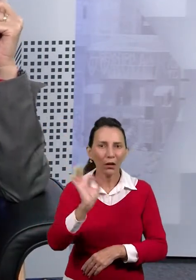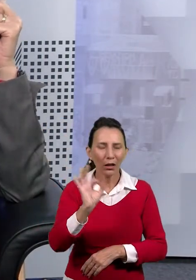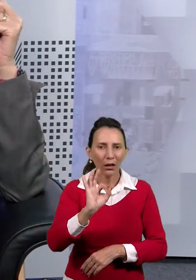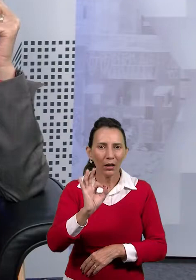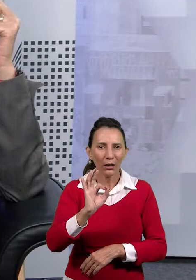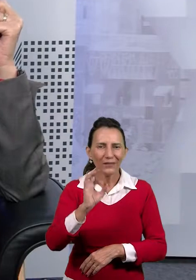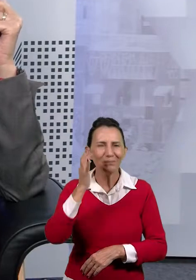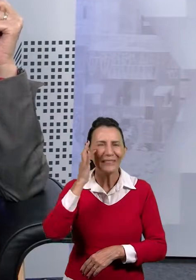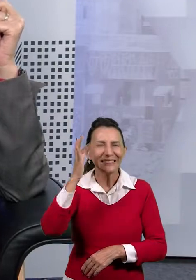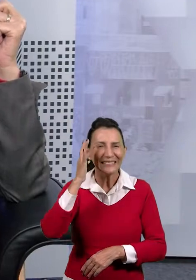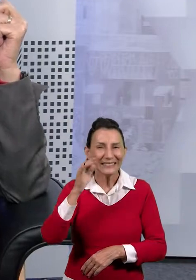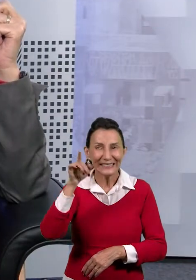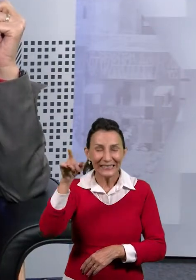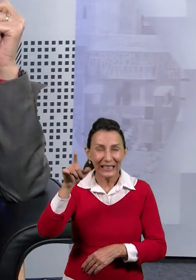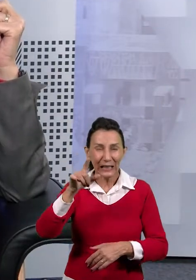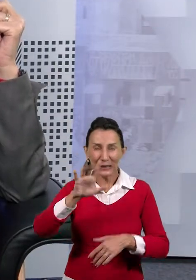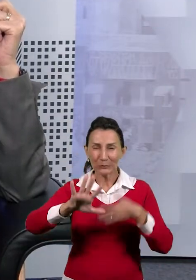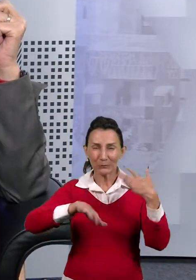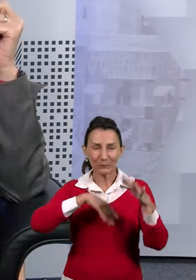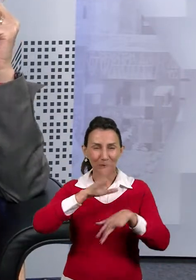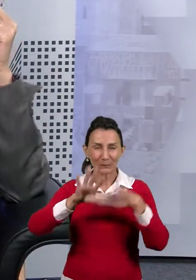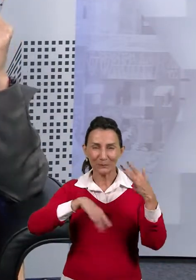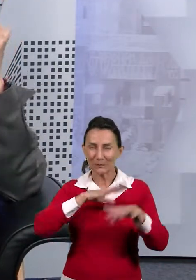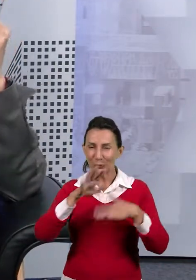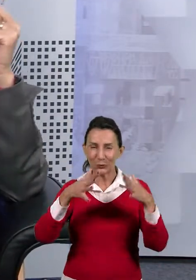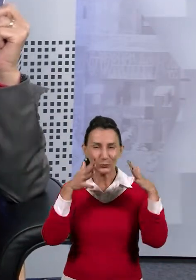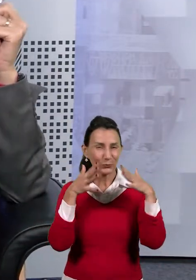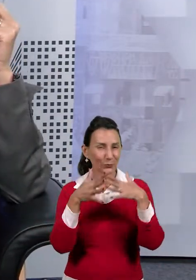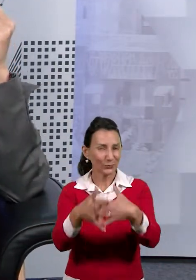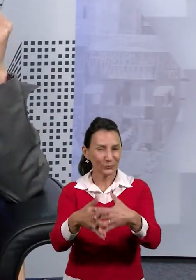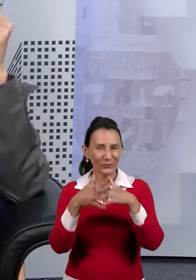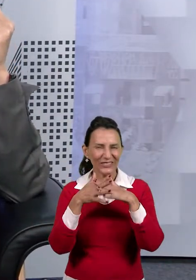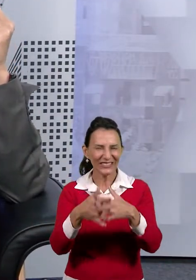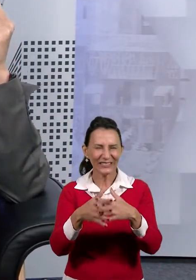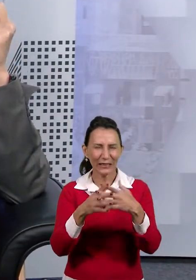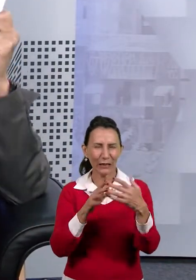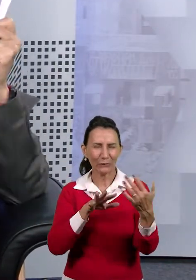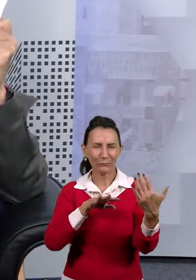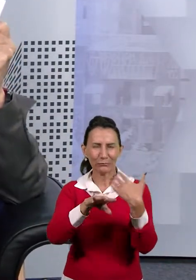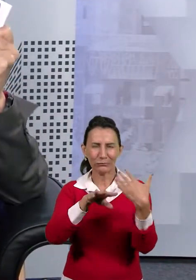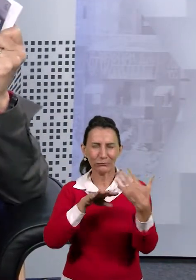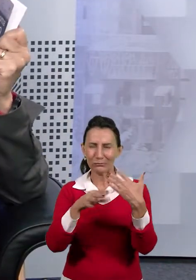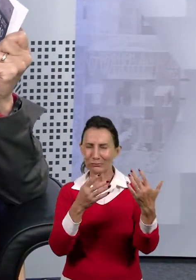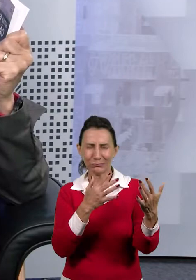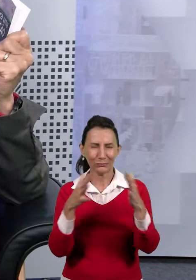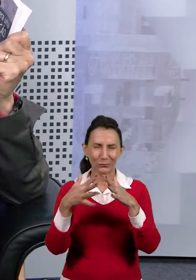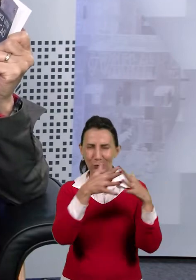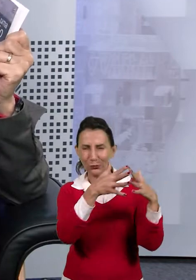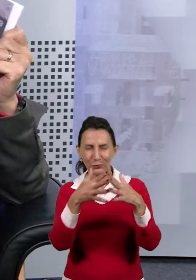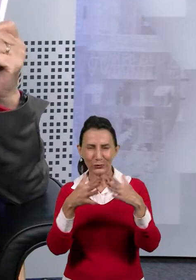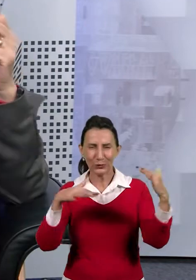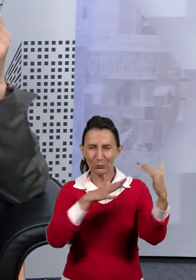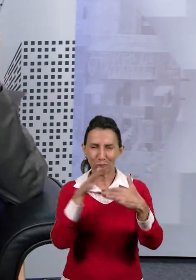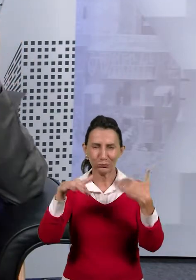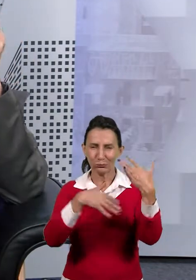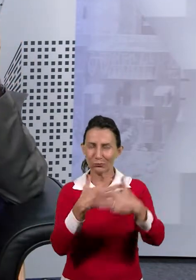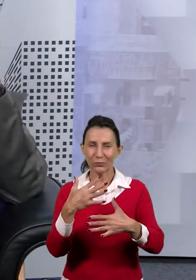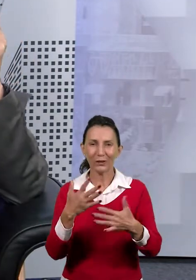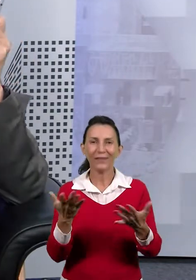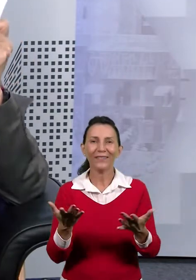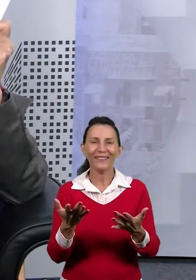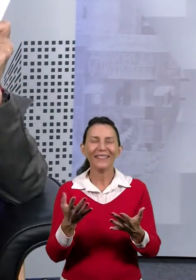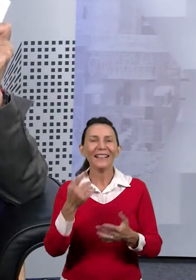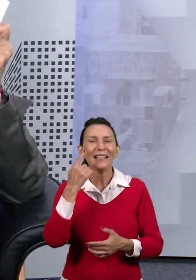imaginar a bagunça que é, a balbúrdia, a confusão no trânsito. Então, a disciplina é necessária. Eu era